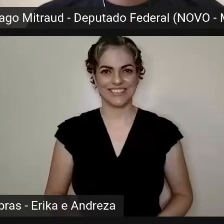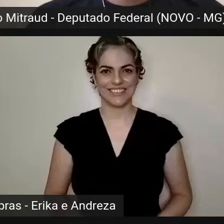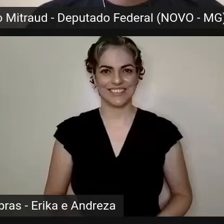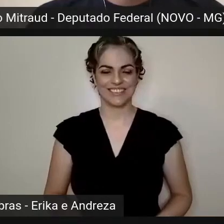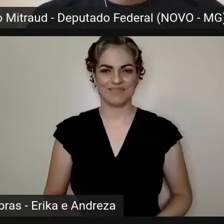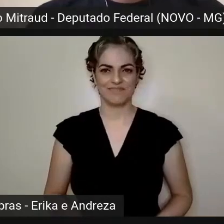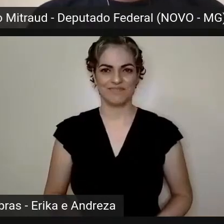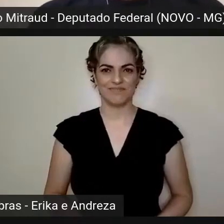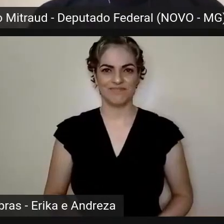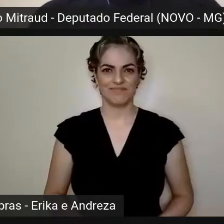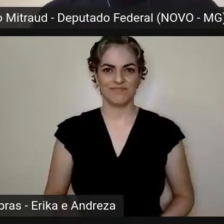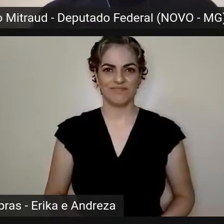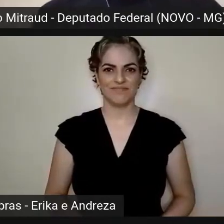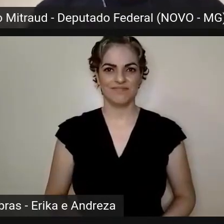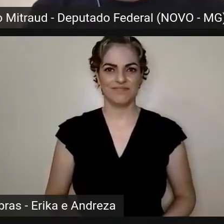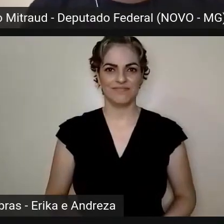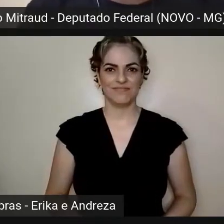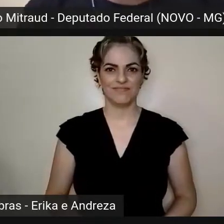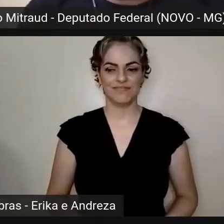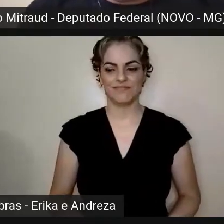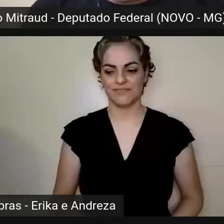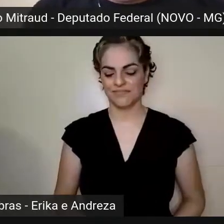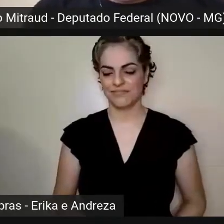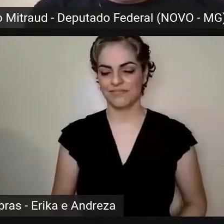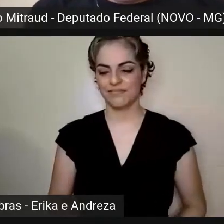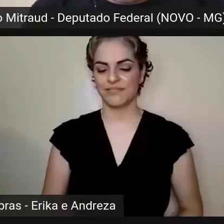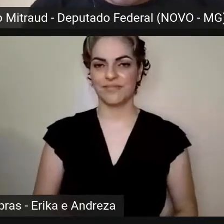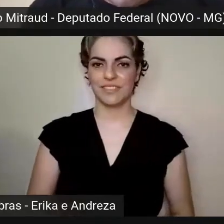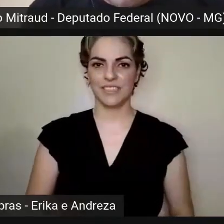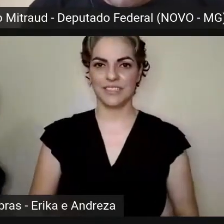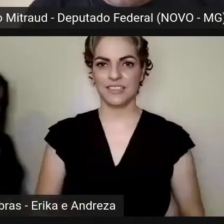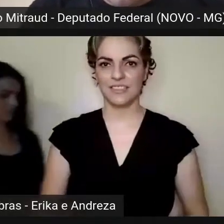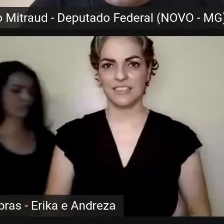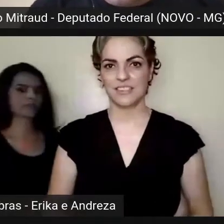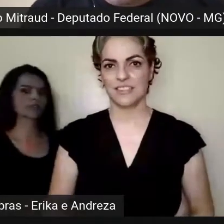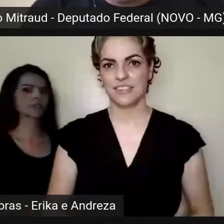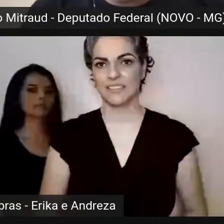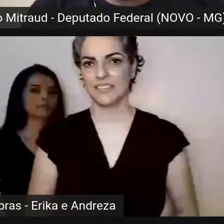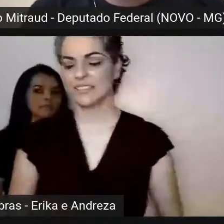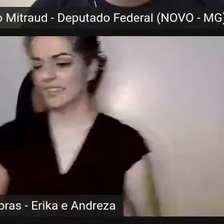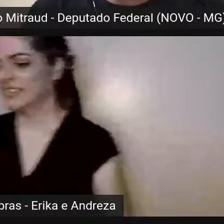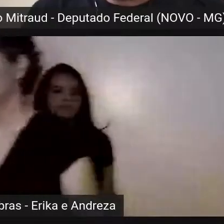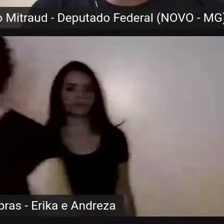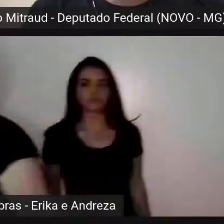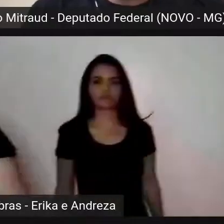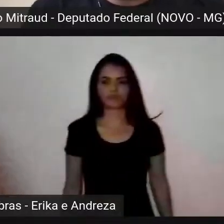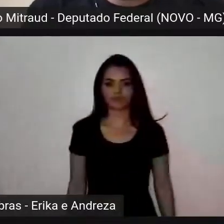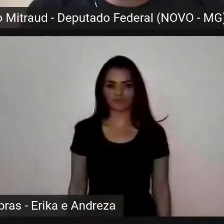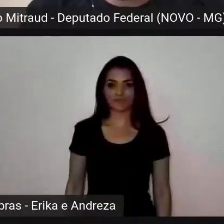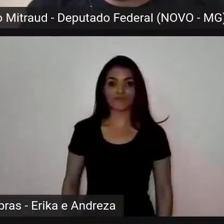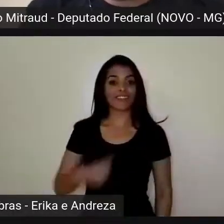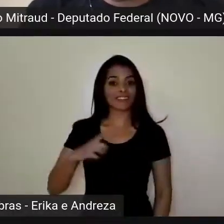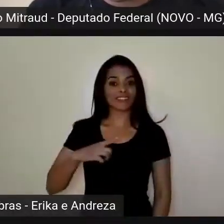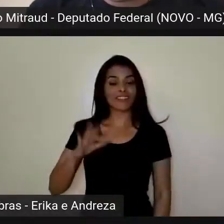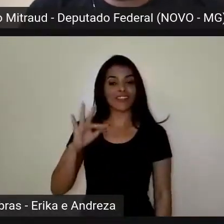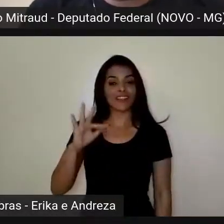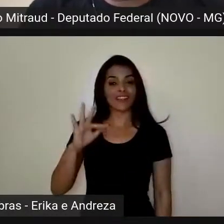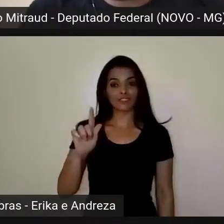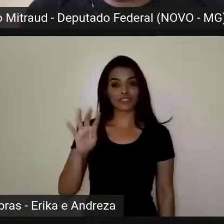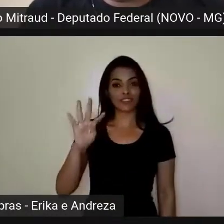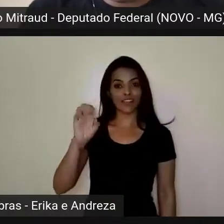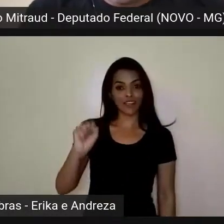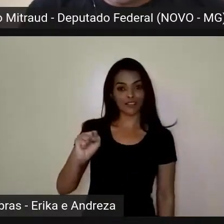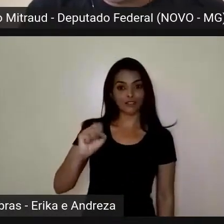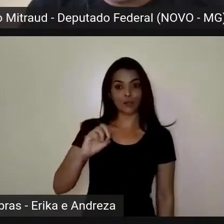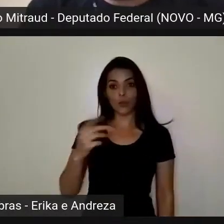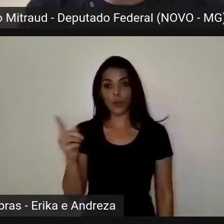polêmicos. Vamos lá, vou tentar ser breve aqui. Acho que sobre essa questão de ter FGTS ou não, acho que eventualmente a gente pode